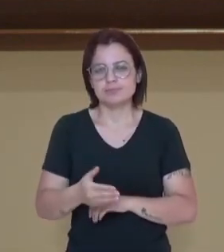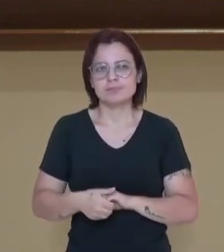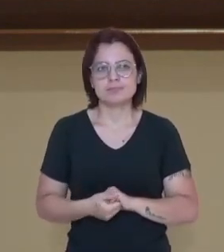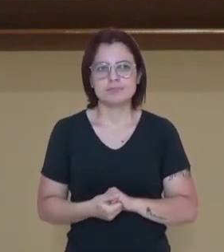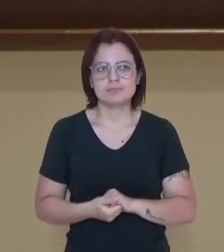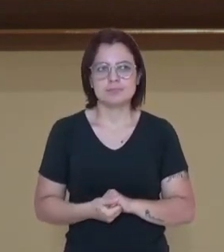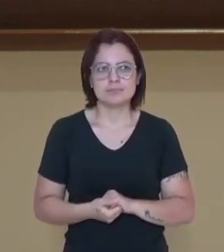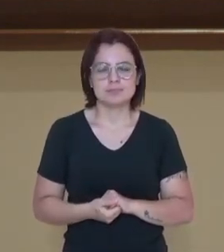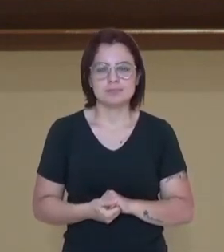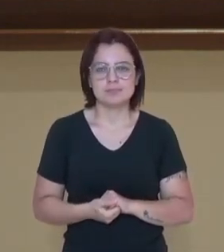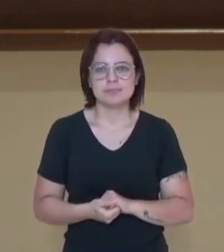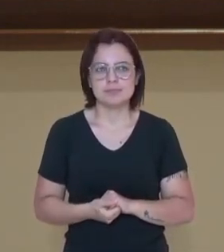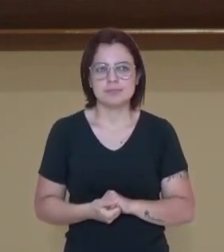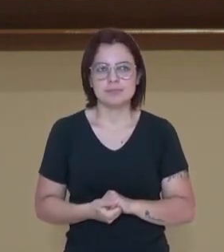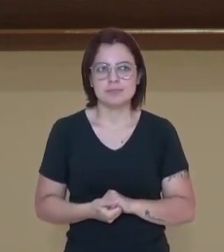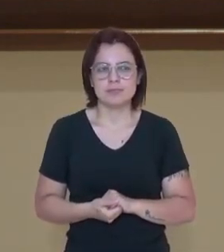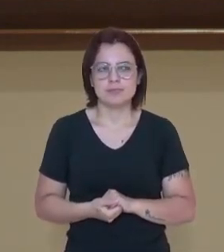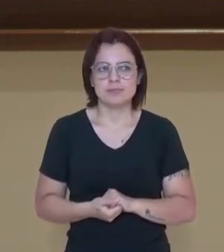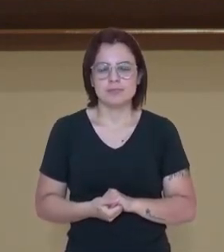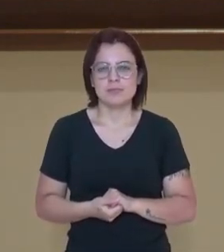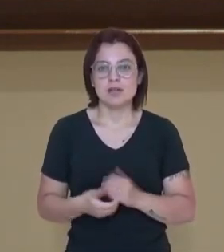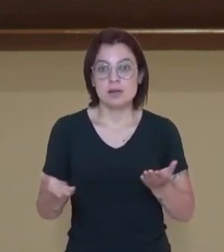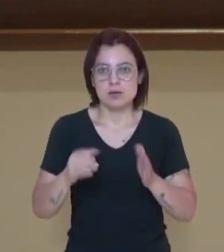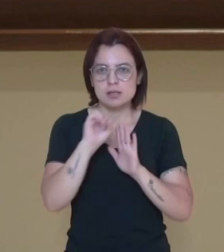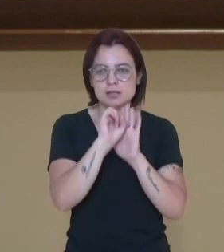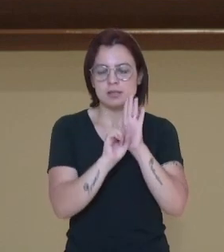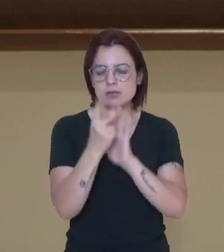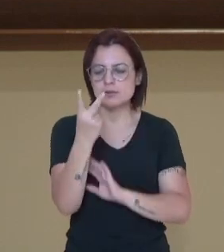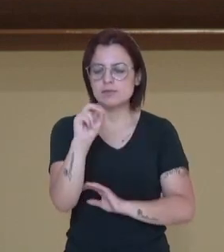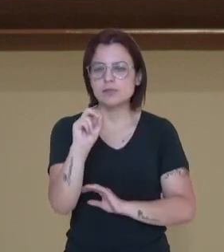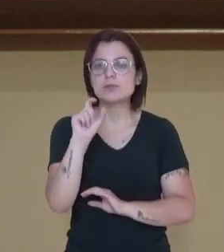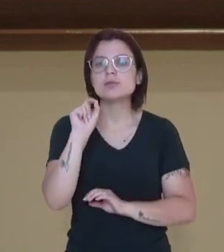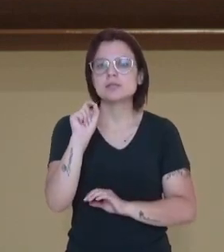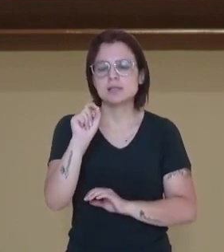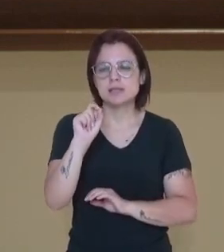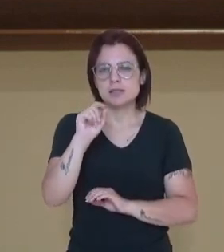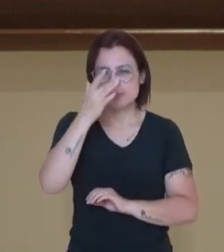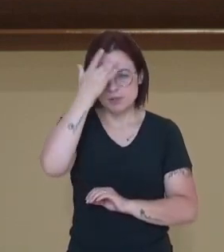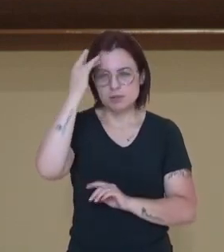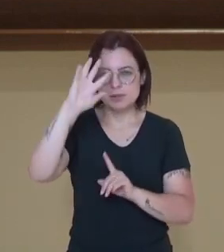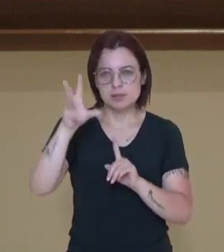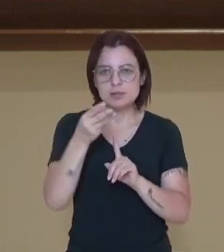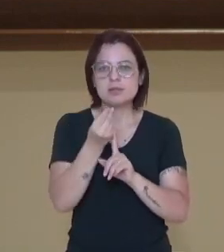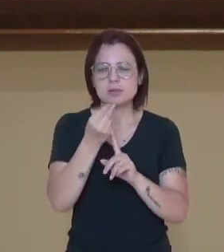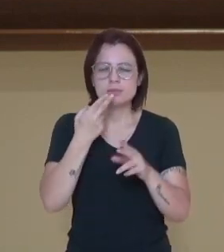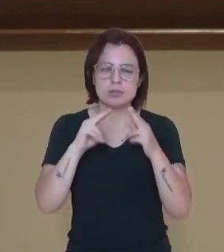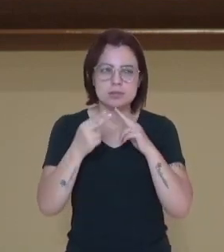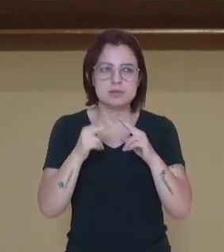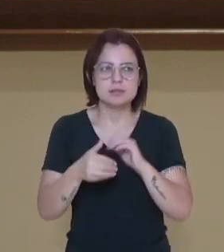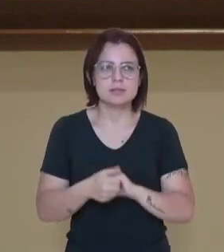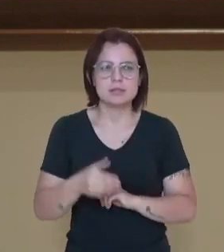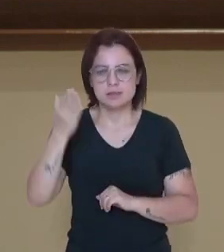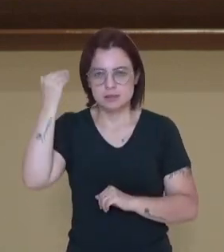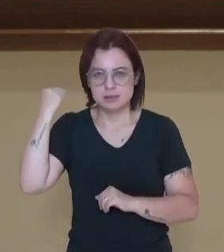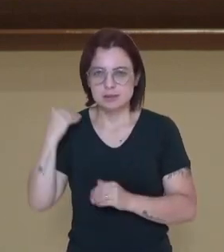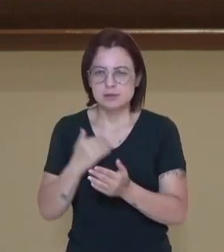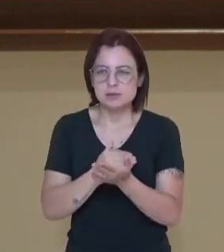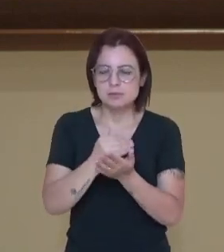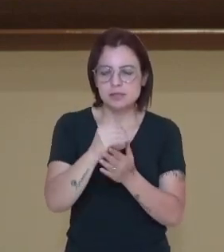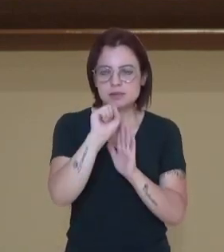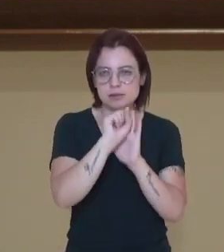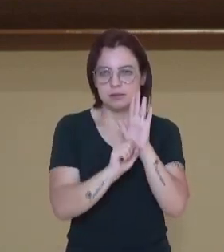compositor. Agora, no século XX, os artistas, os músicos da época, do início do século